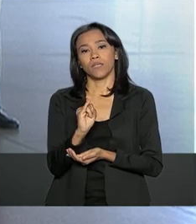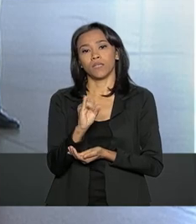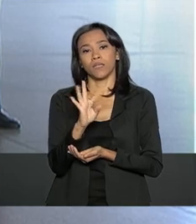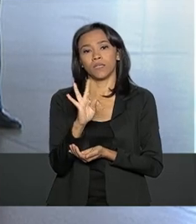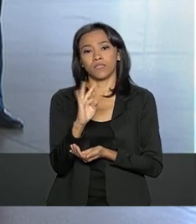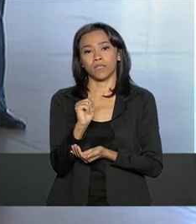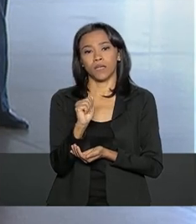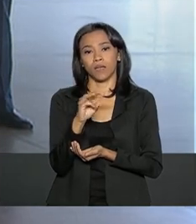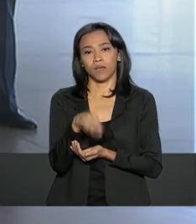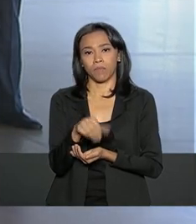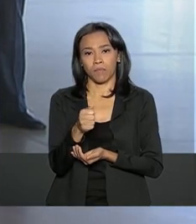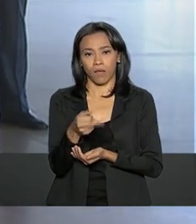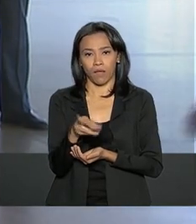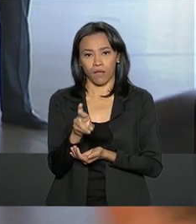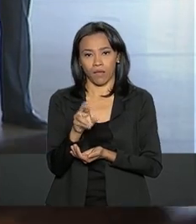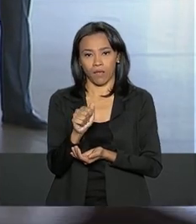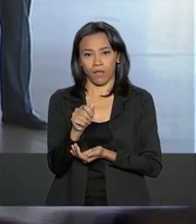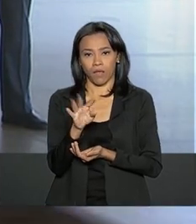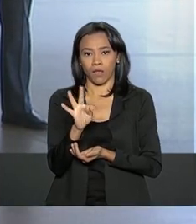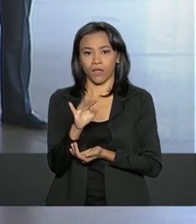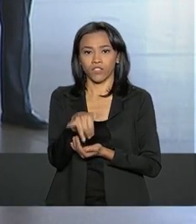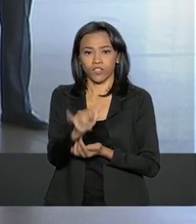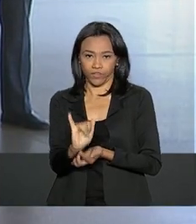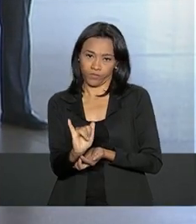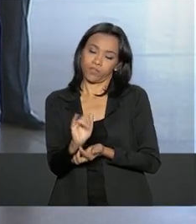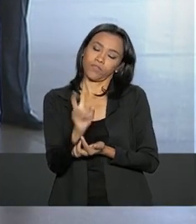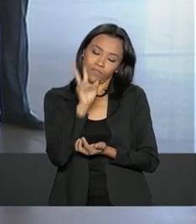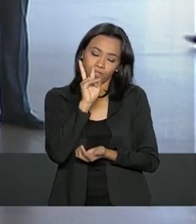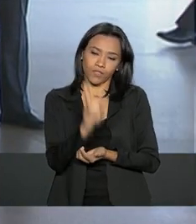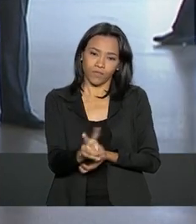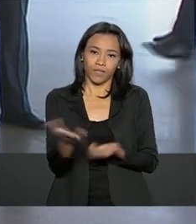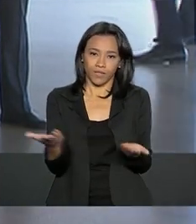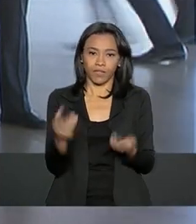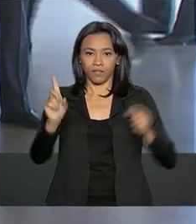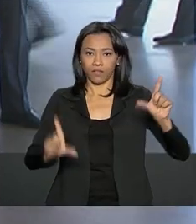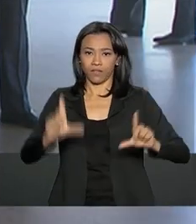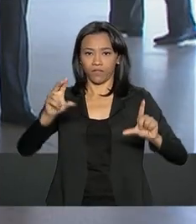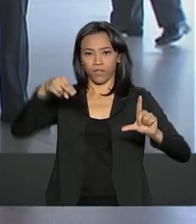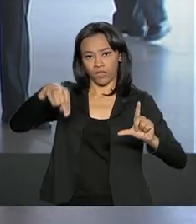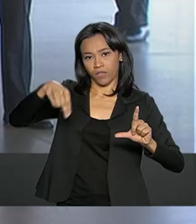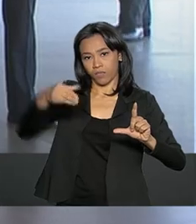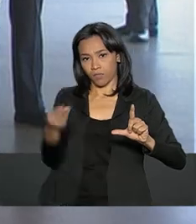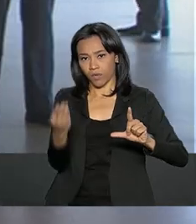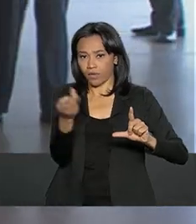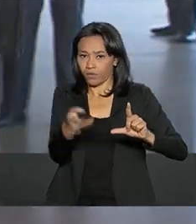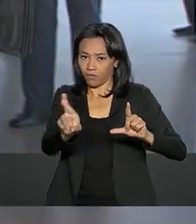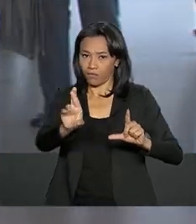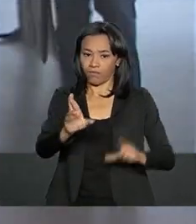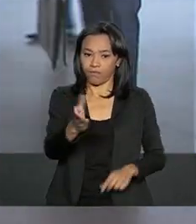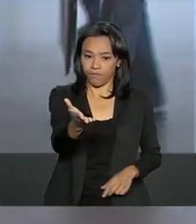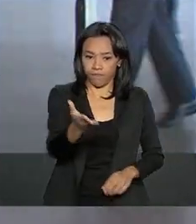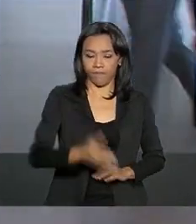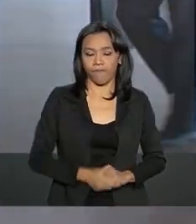Brasília. Imagens ao vivo que você acompanha pela TV NBR.